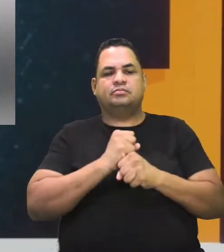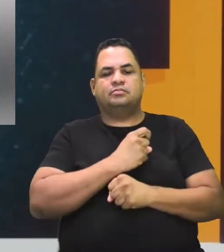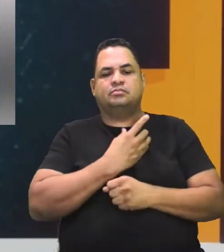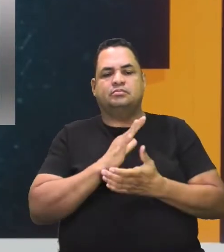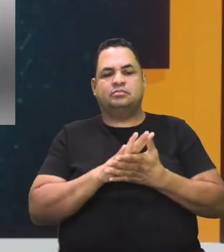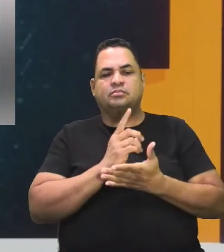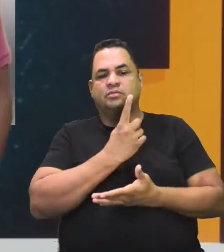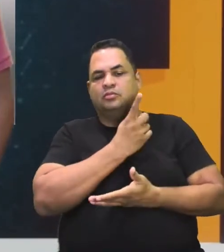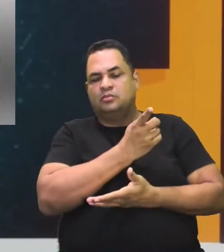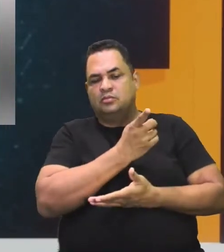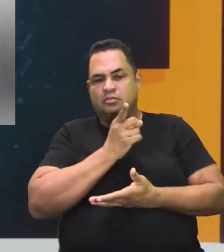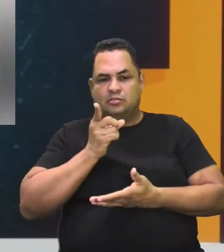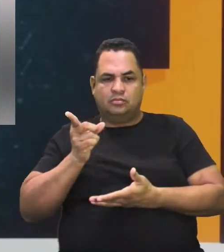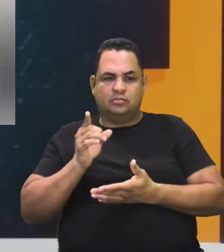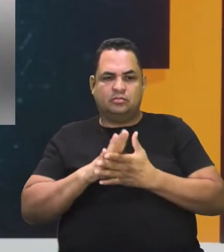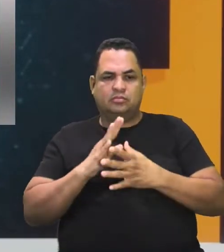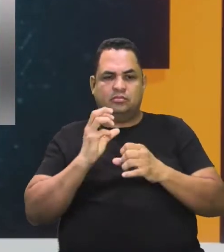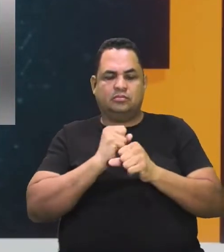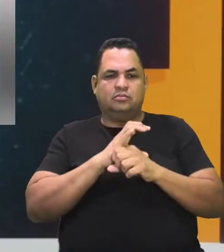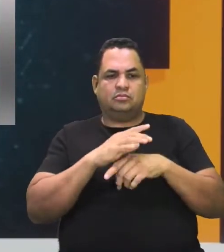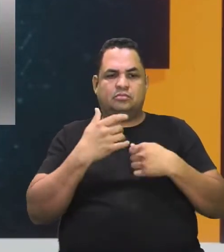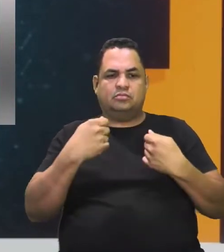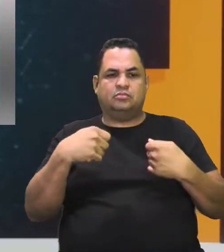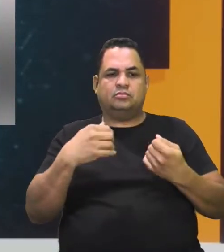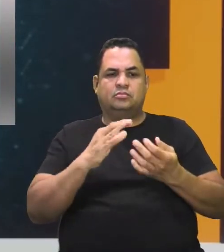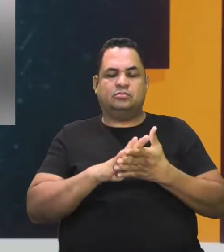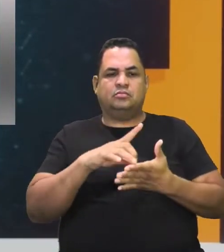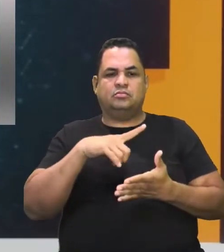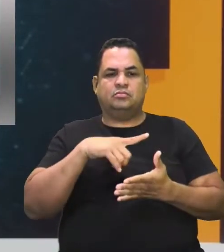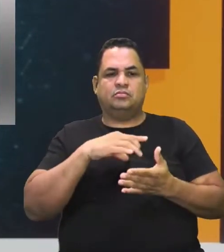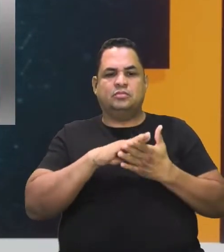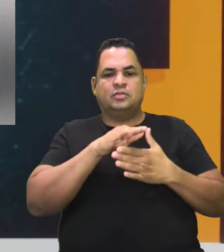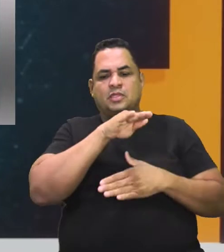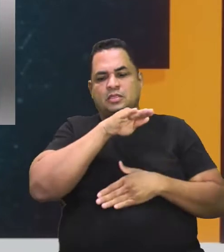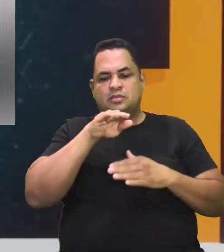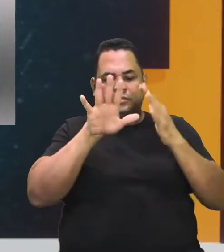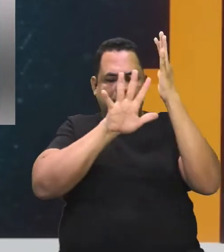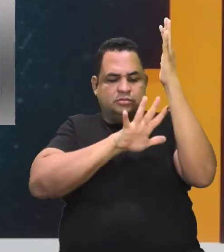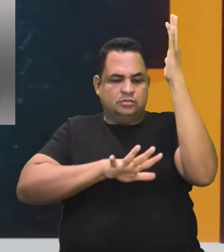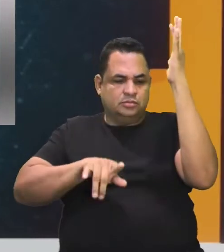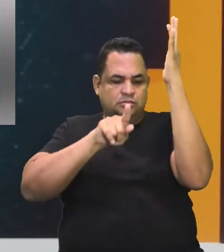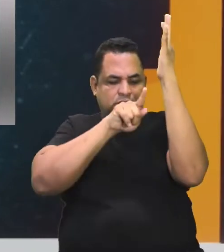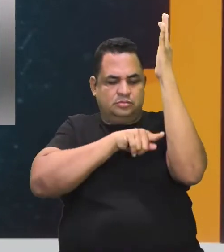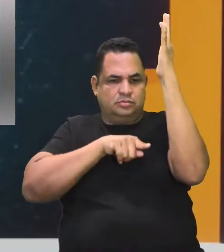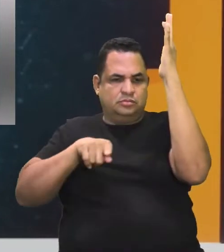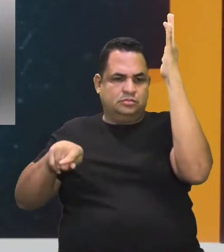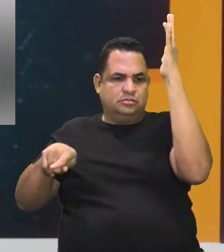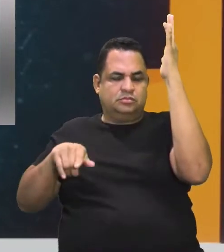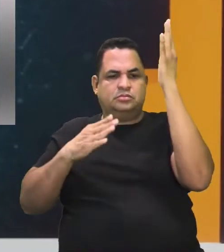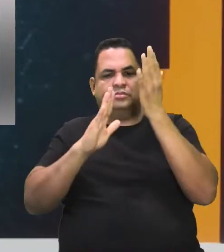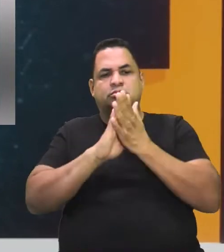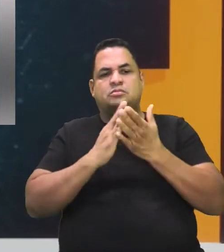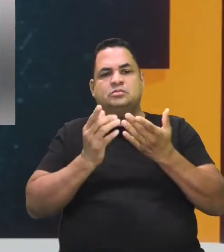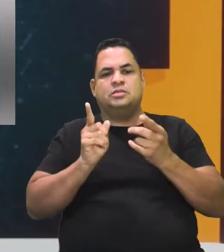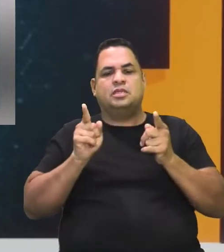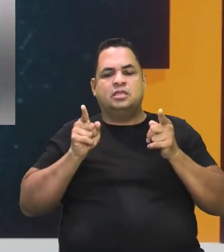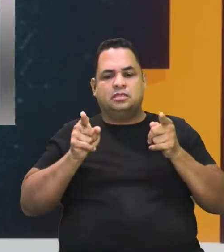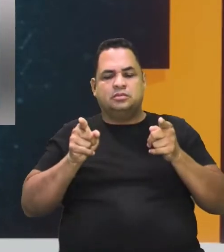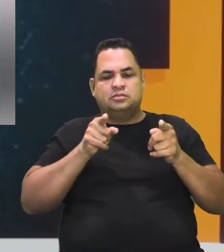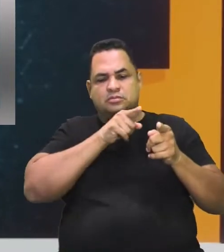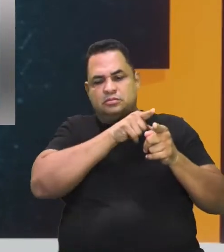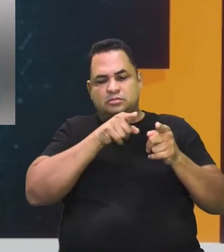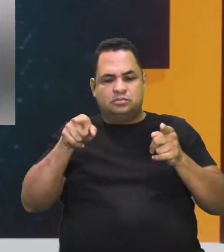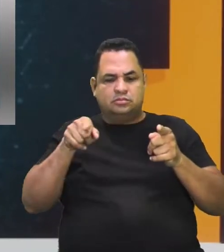tem várias formas. Se esses pontos estão no plano cartesiano e essa menor linha que os liga